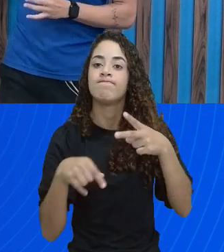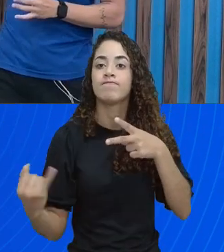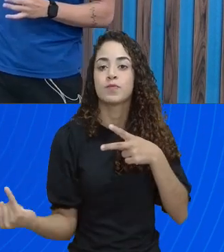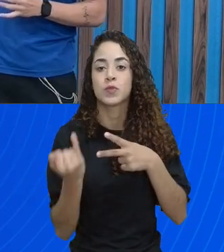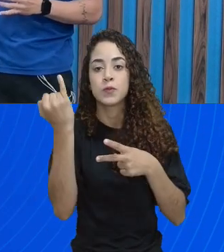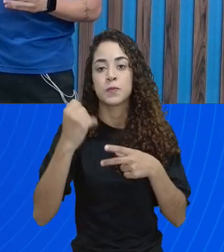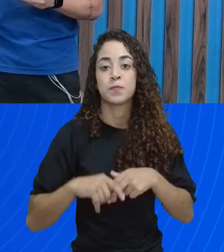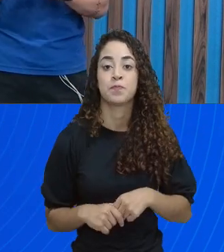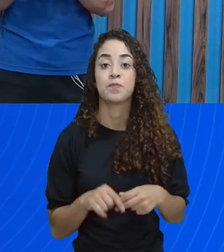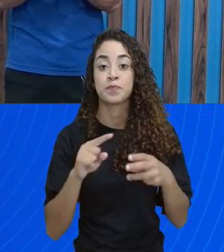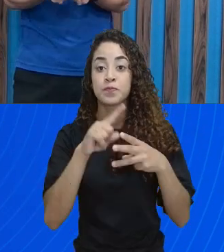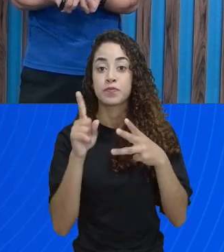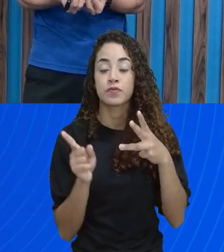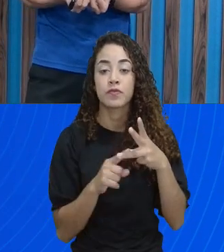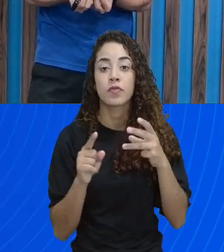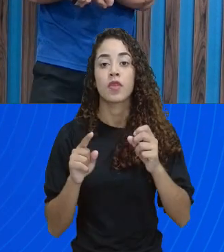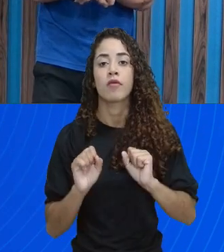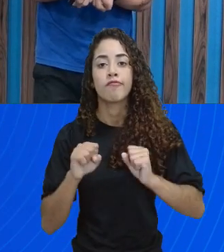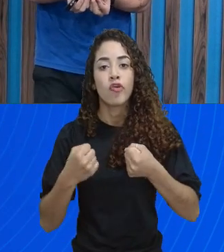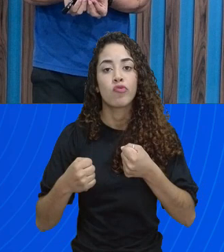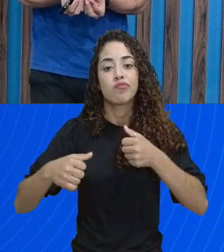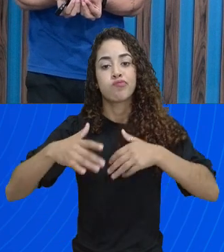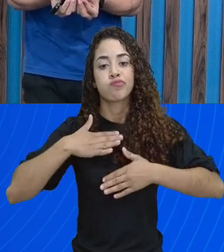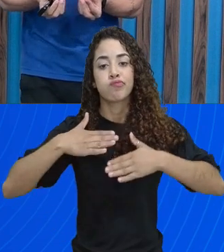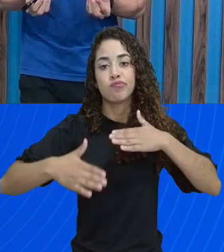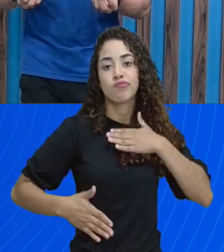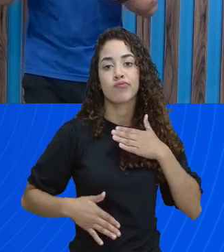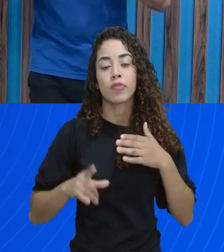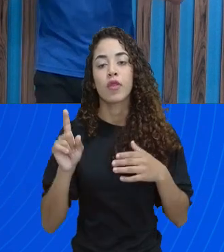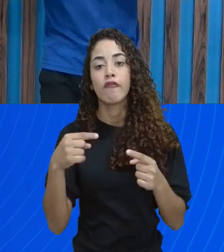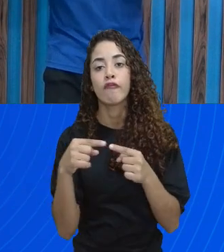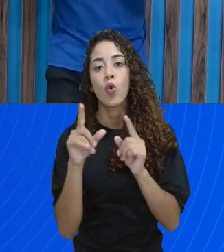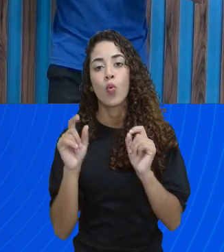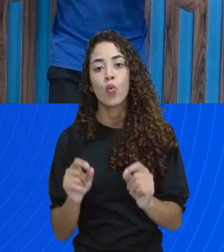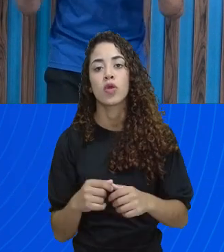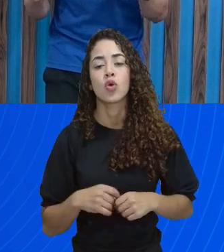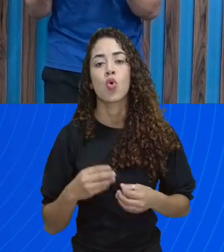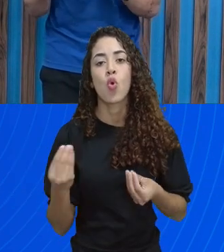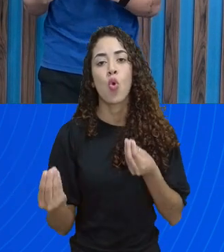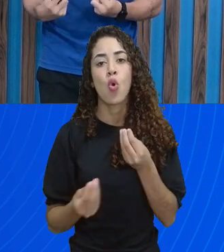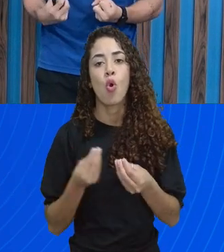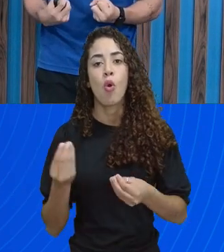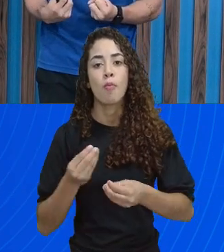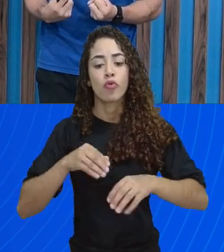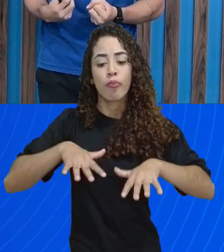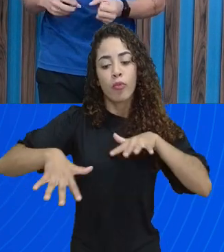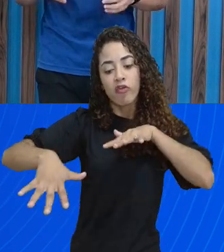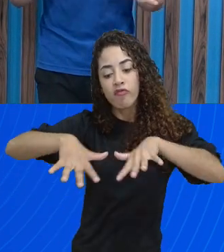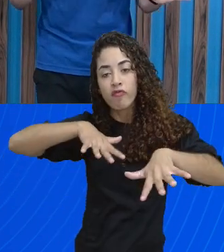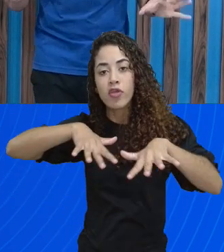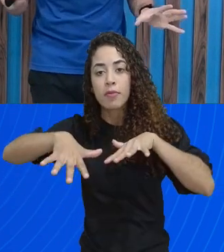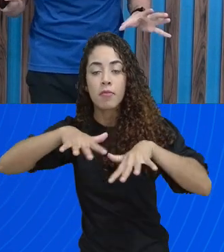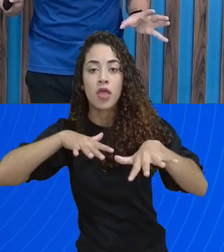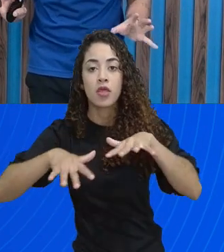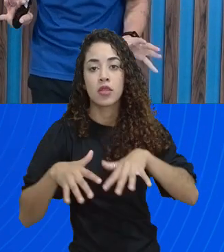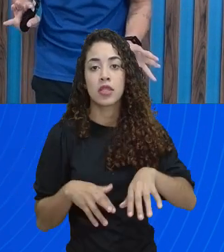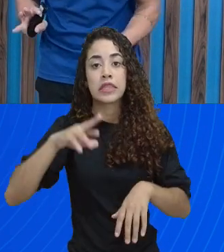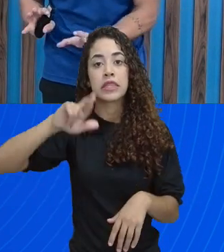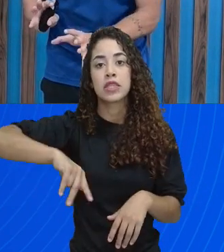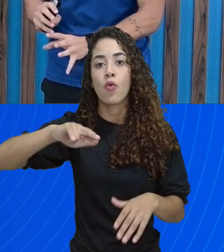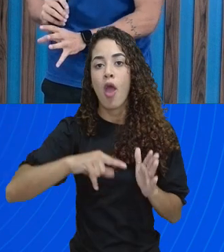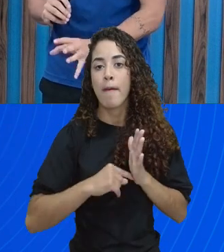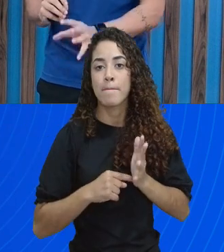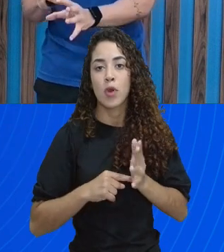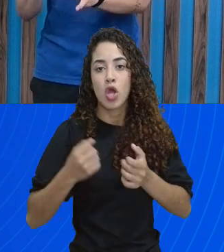importante. O desempenho motor está ligado aí a como a gente desempenha os nossos movimentos. Não é desempenho de motor de carro